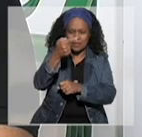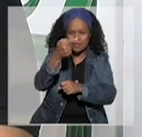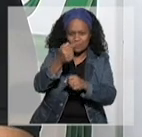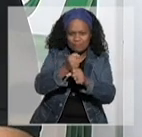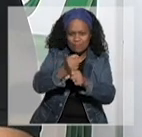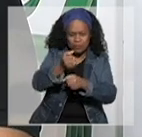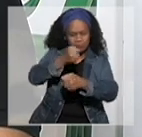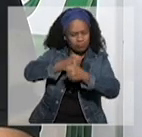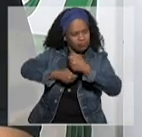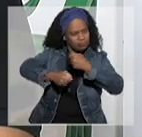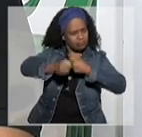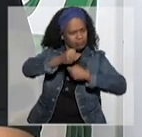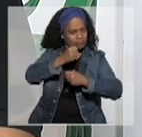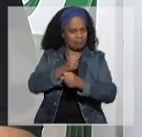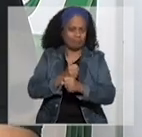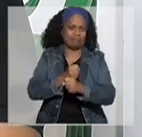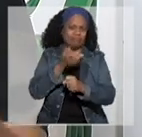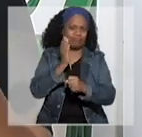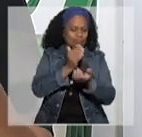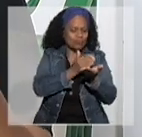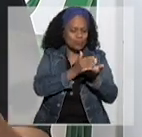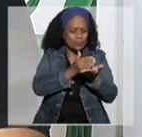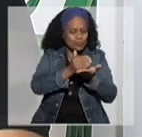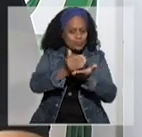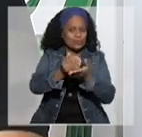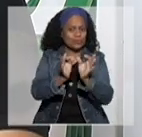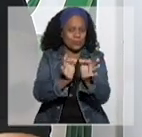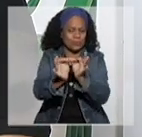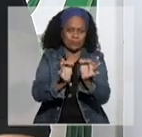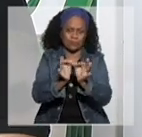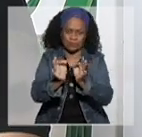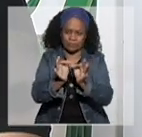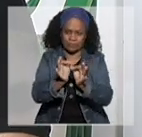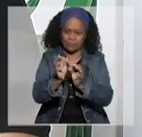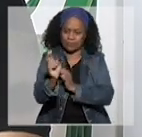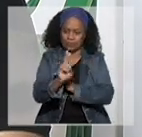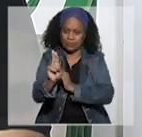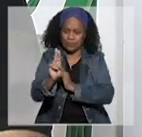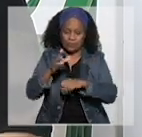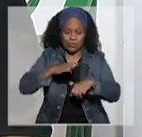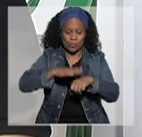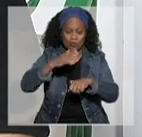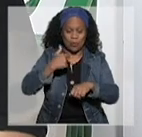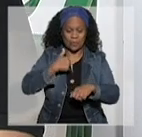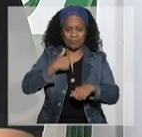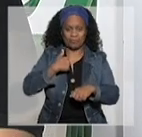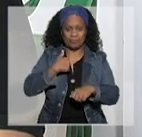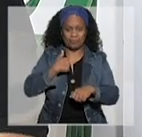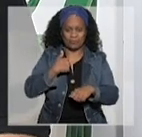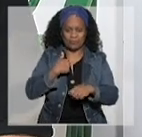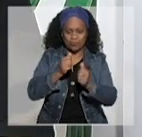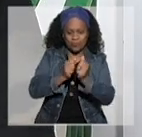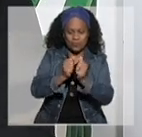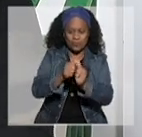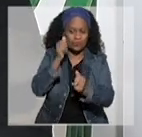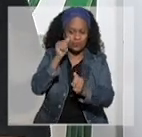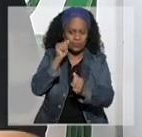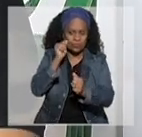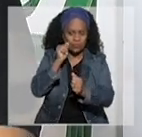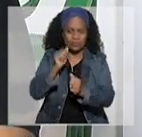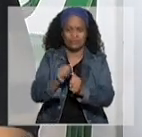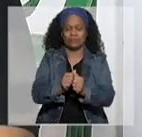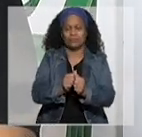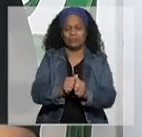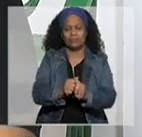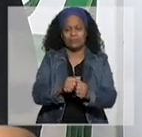há 7 anos atrás, foi iniciado um projeto chamado Som Mais Eu, por Moana Martins e